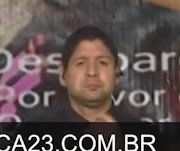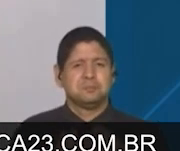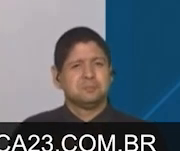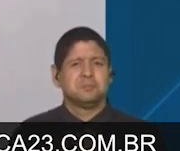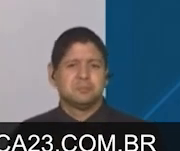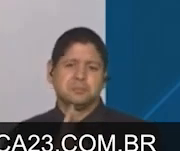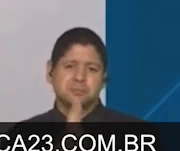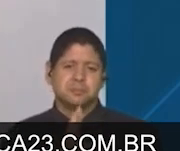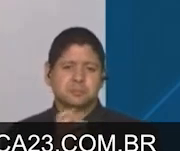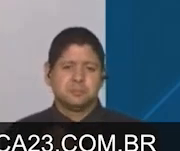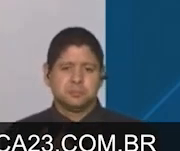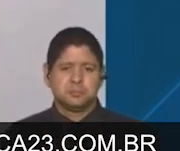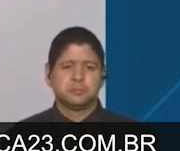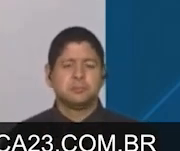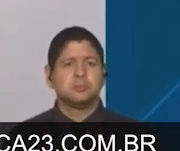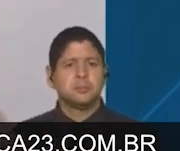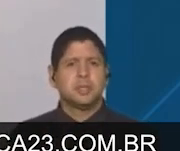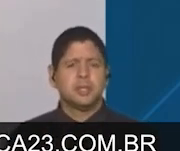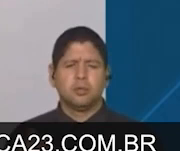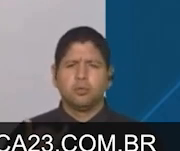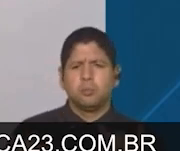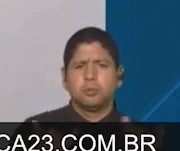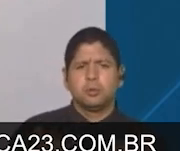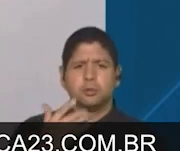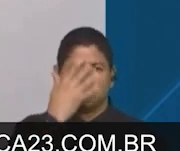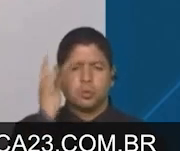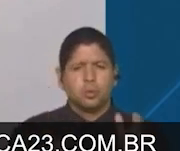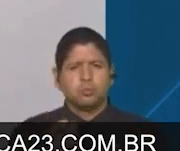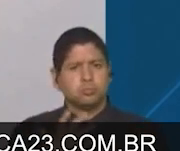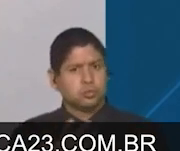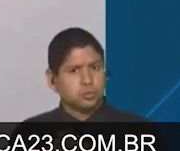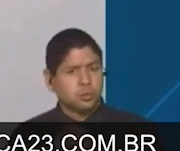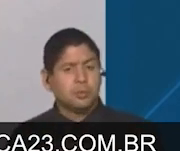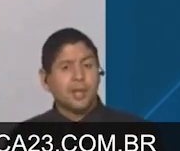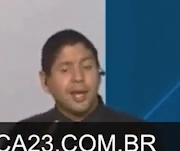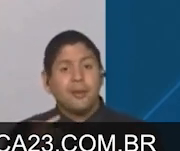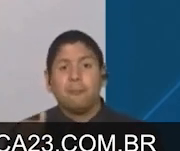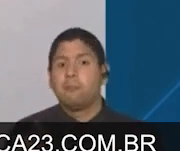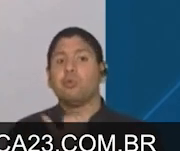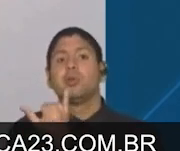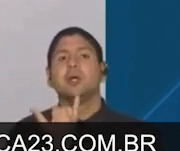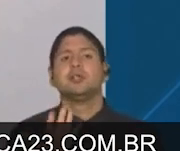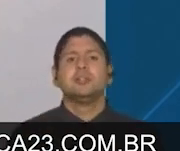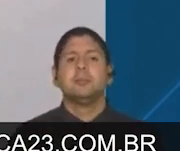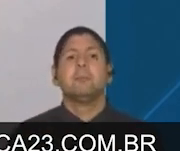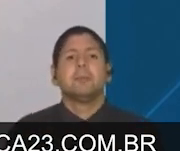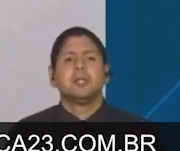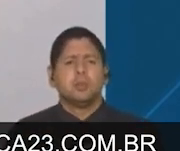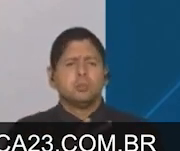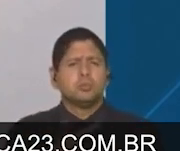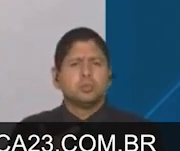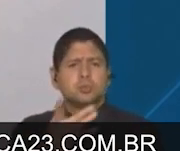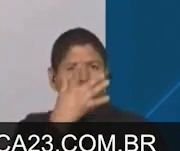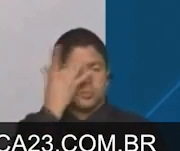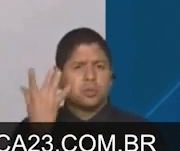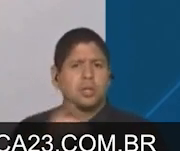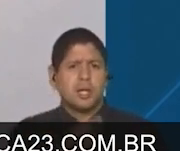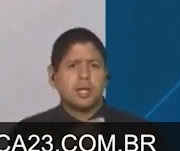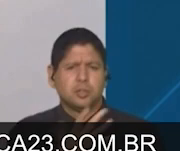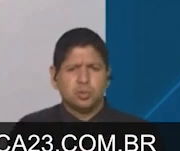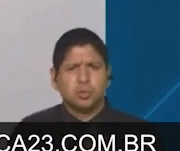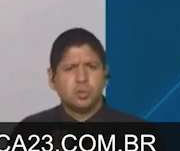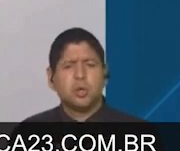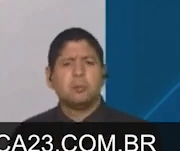resultados. Um banco nacional com informações das pessoas desaparecidas seria fundamental para a busca dessas pessoas por parte